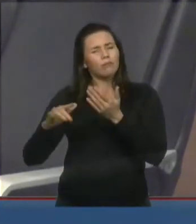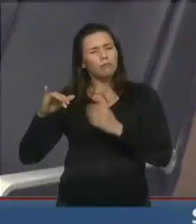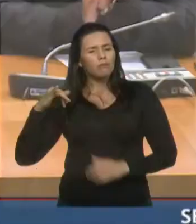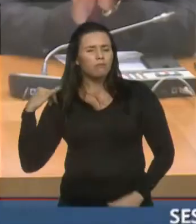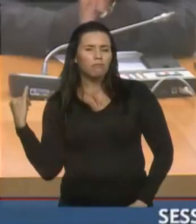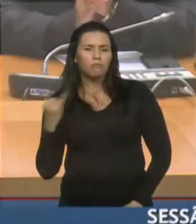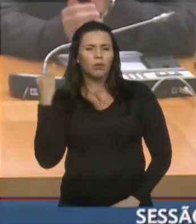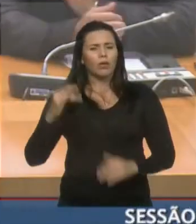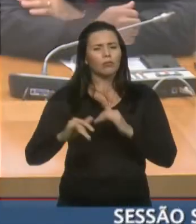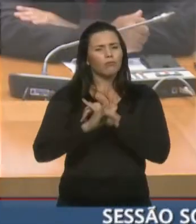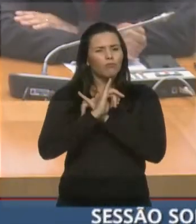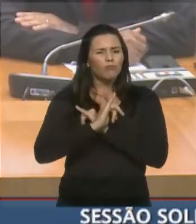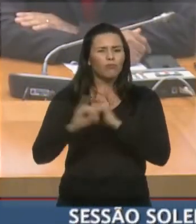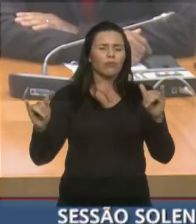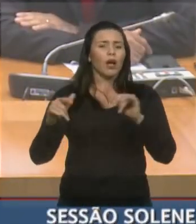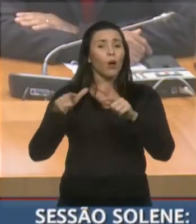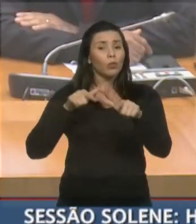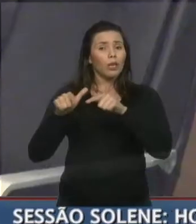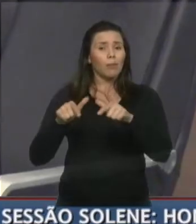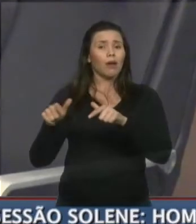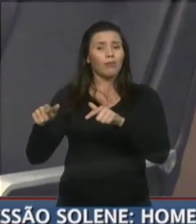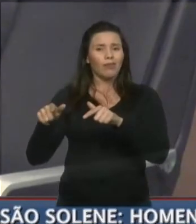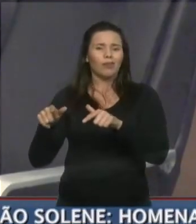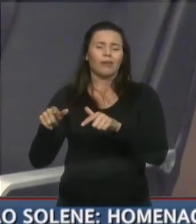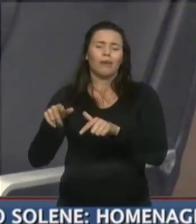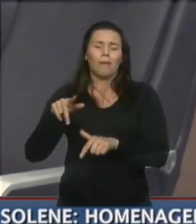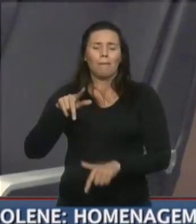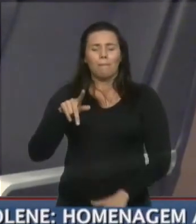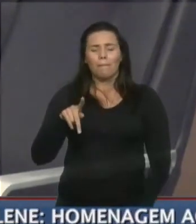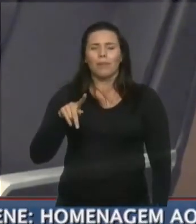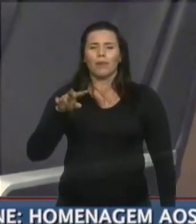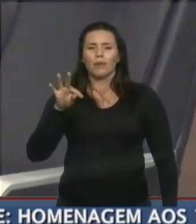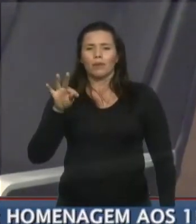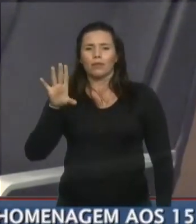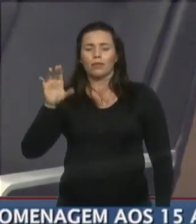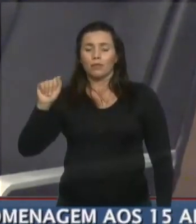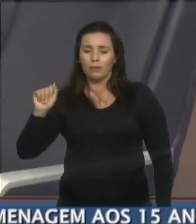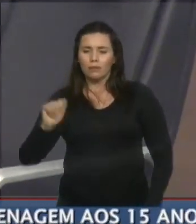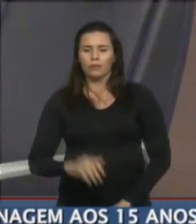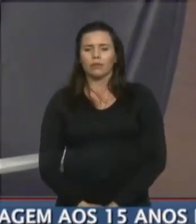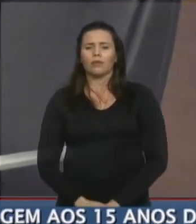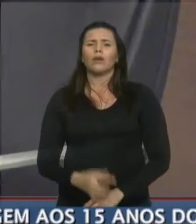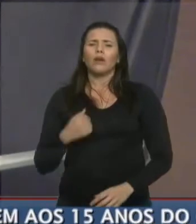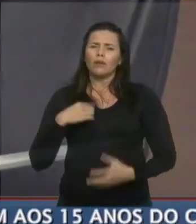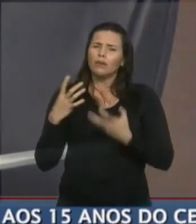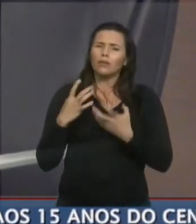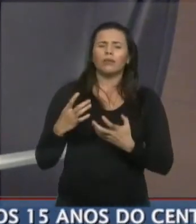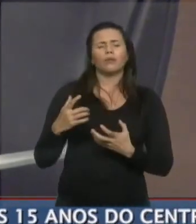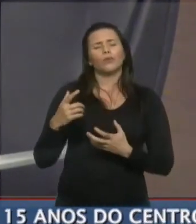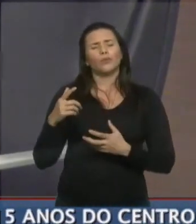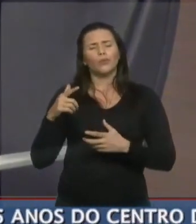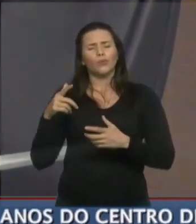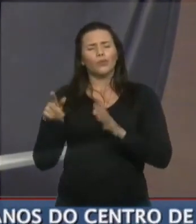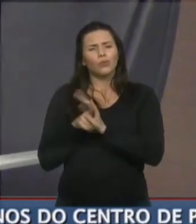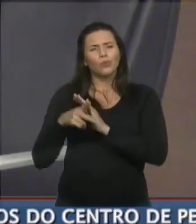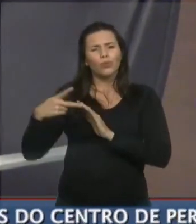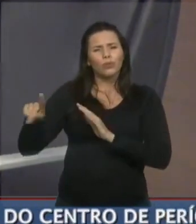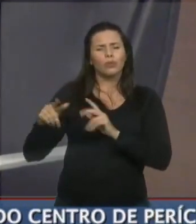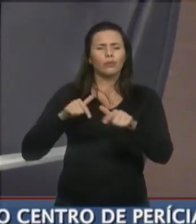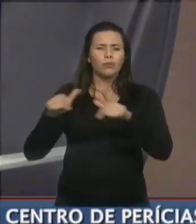Além disso, e no mesmo sentido, para que esse trabalho seja cada vez mais visto, reconhecido